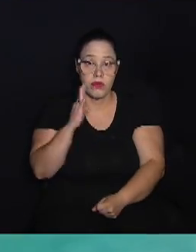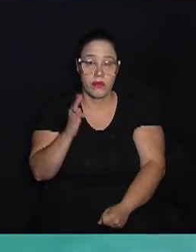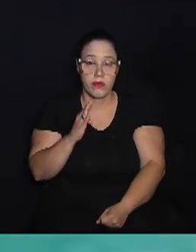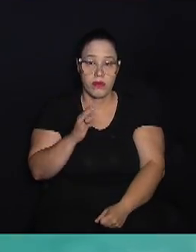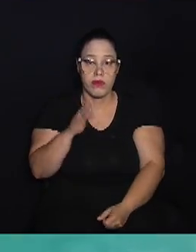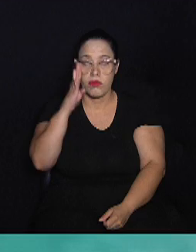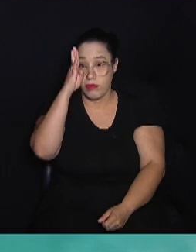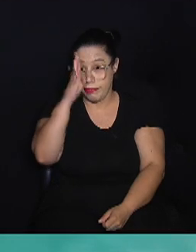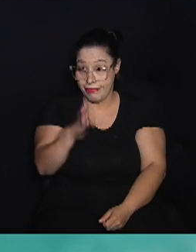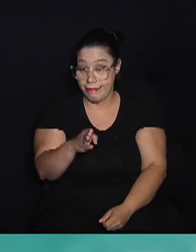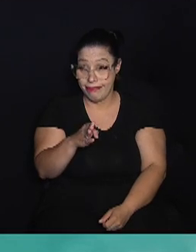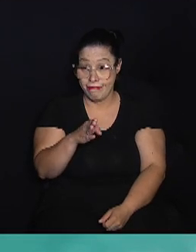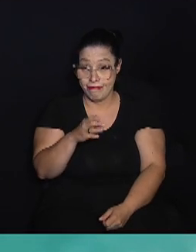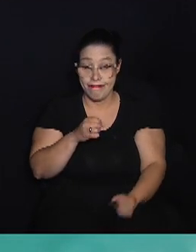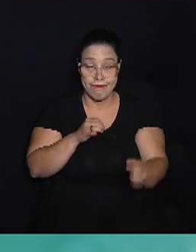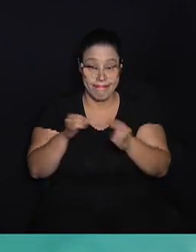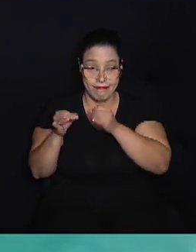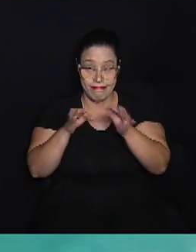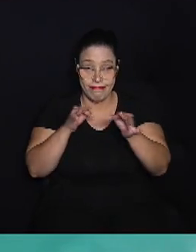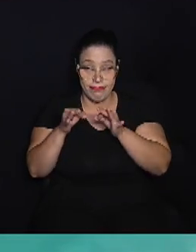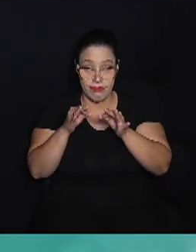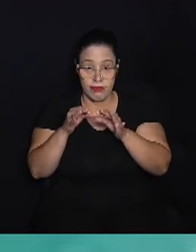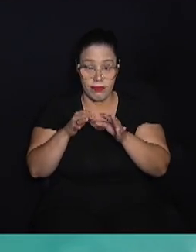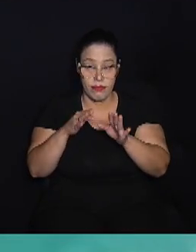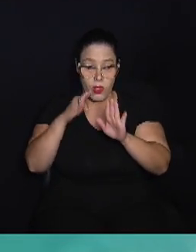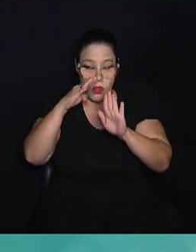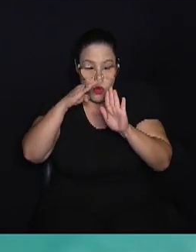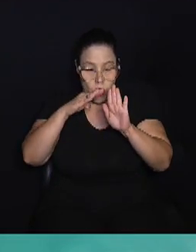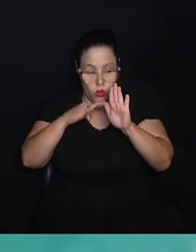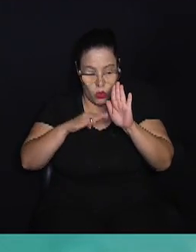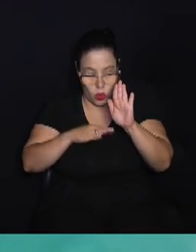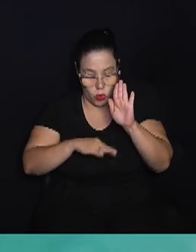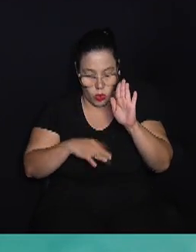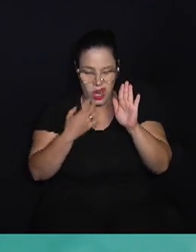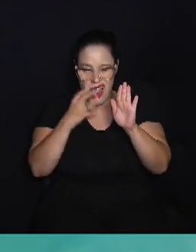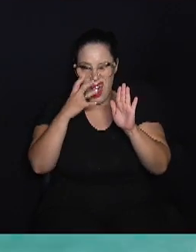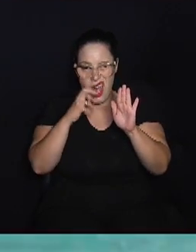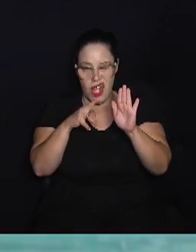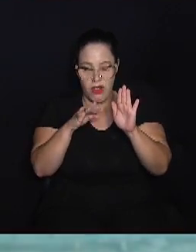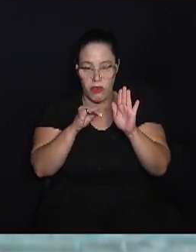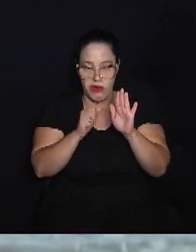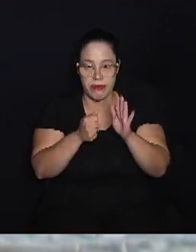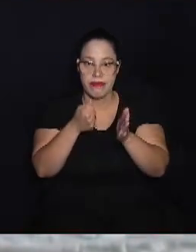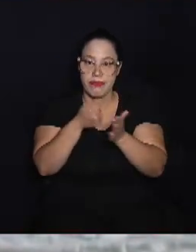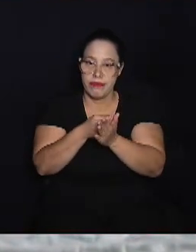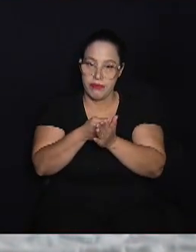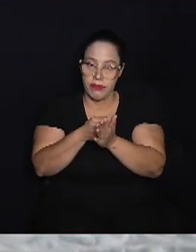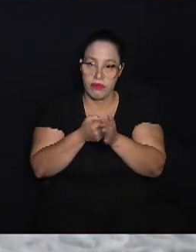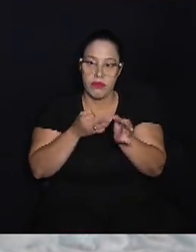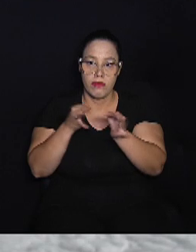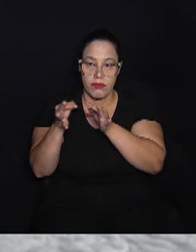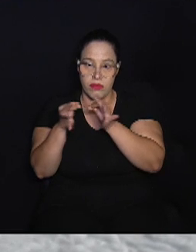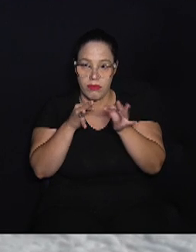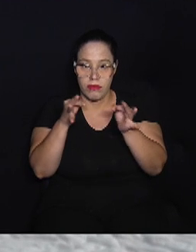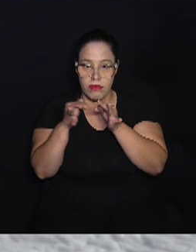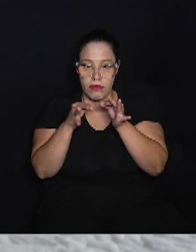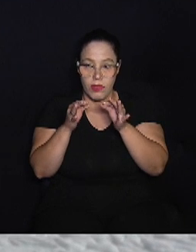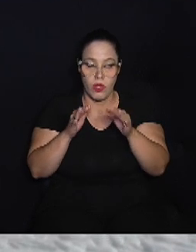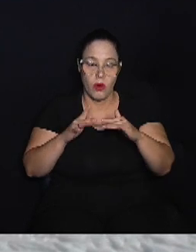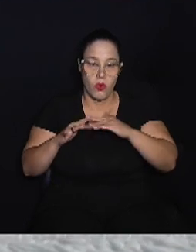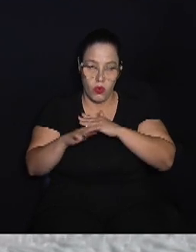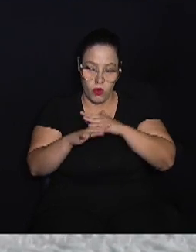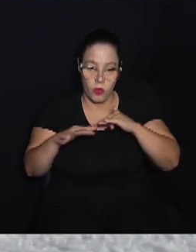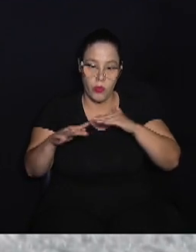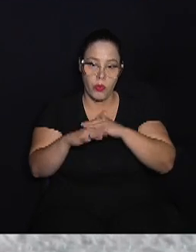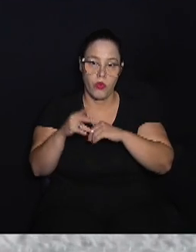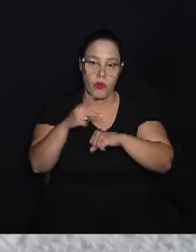das principais ferramentas para o decréscimo nos casos de raiva, o que permitiu um controle da raiva urbana no